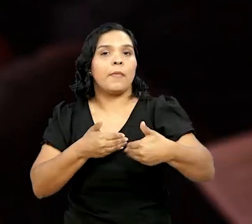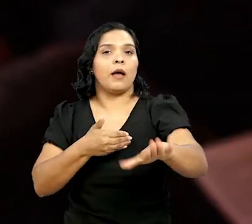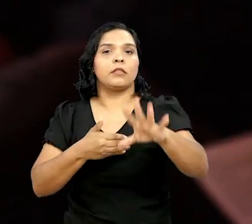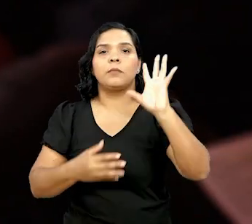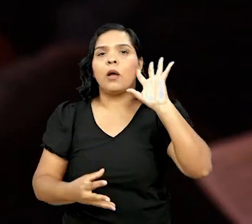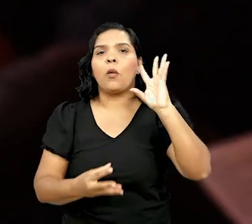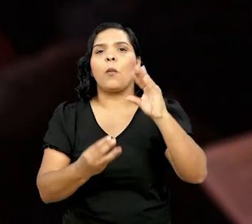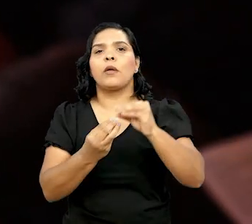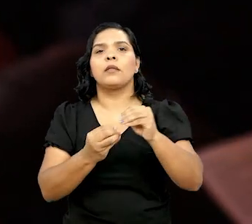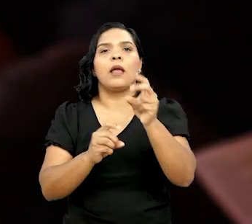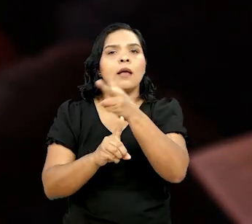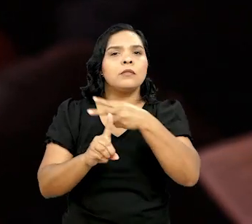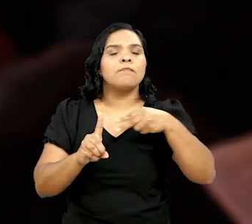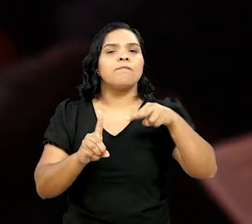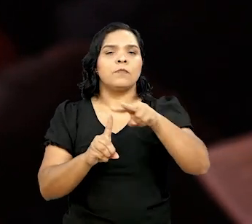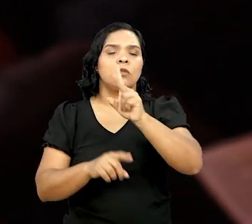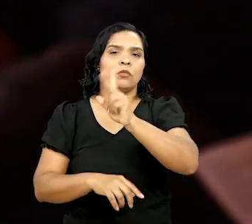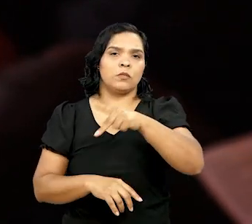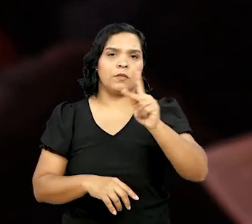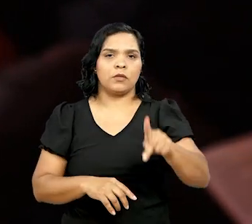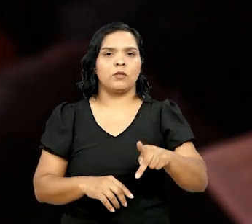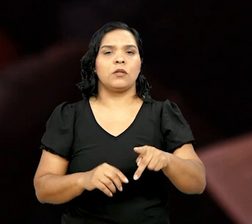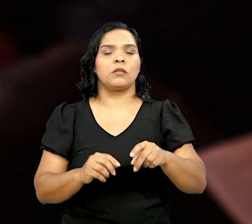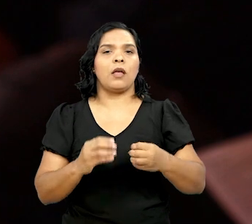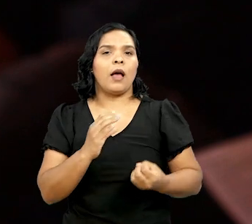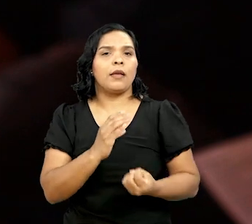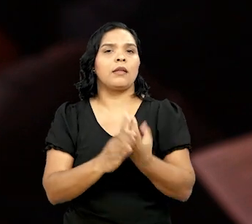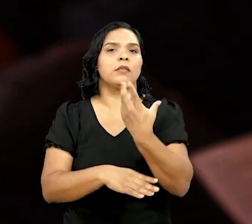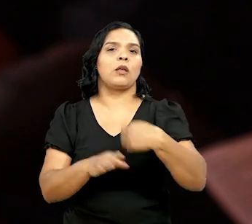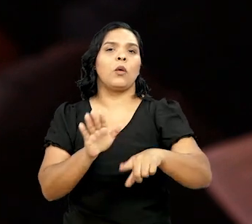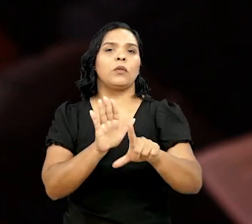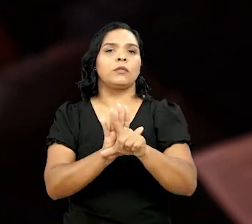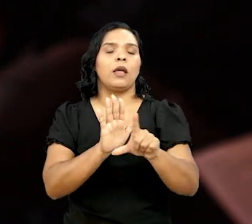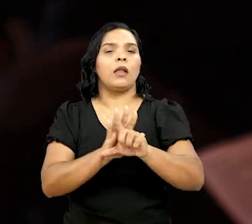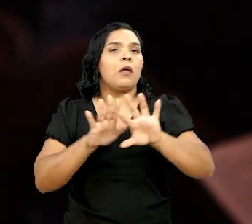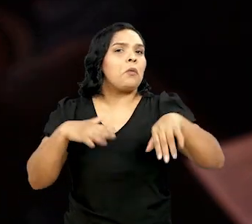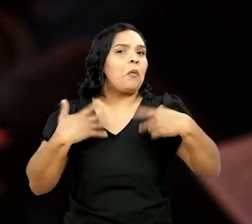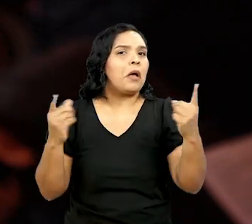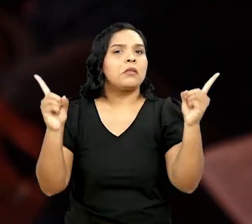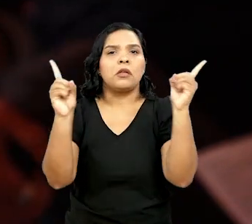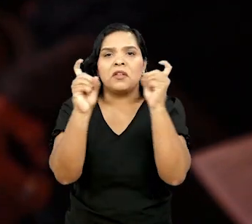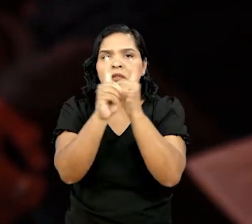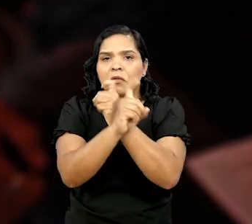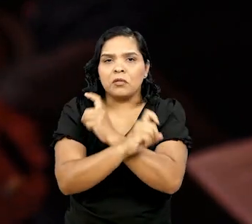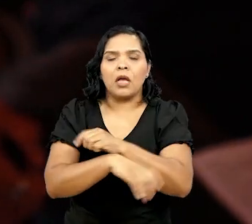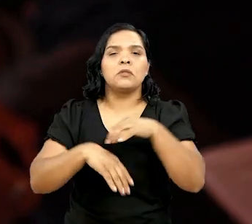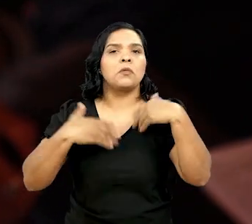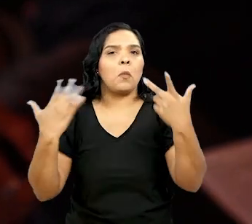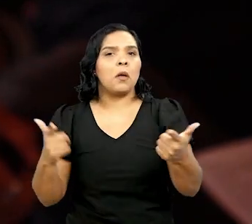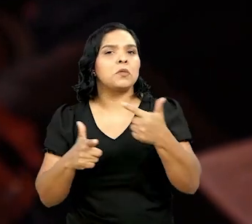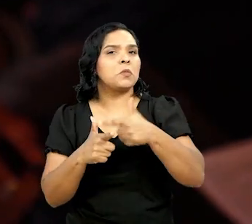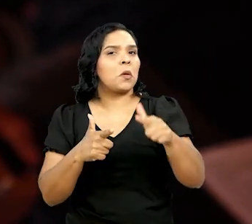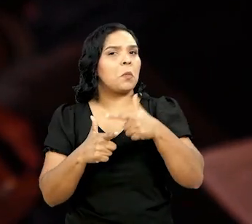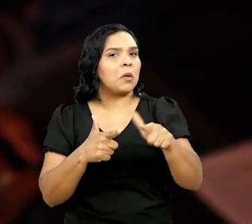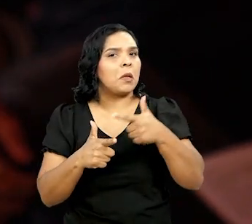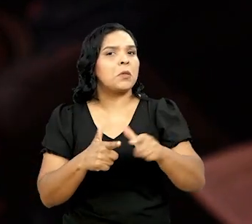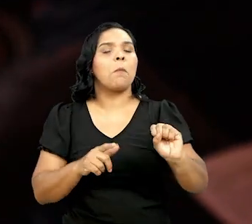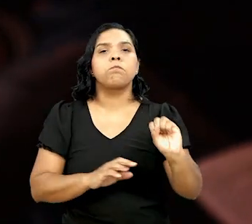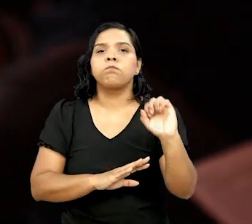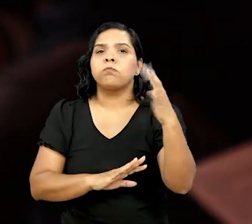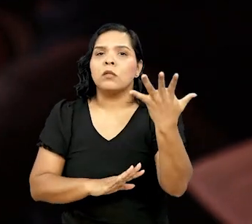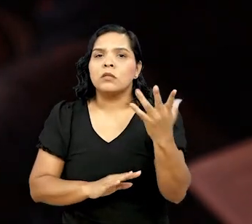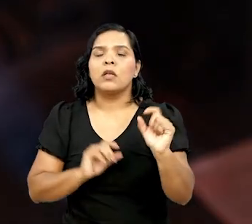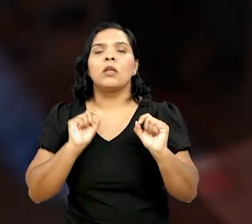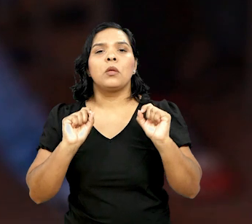gente parte para a gente compreender as perspectivas dos professores dessa implementação da lei. Quais são essas dificuldades, né? Quais são os problemas que eles